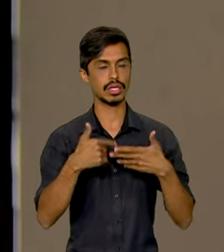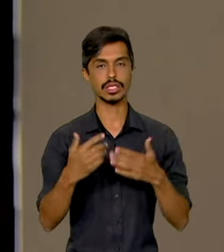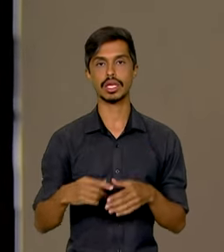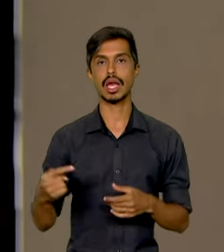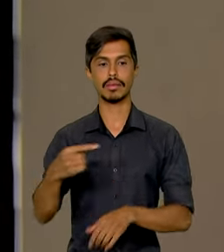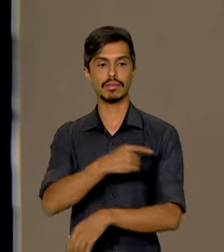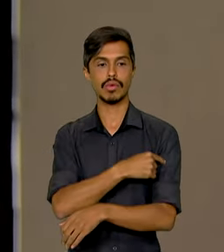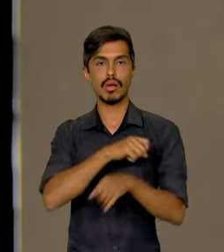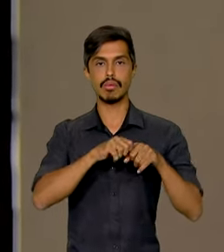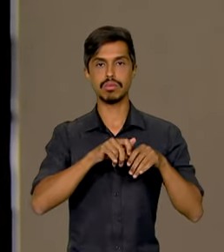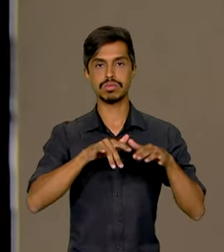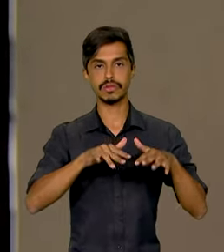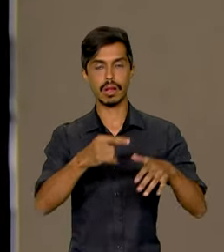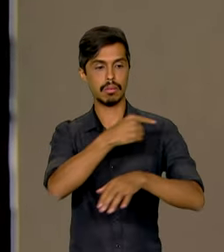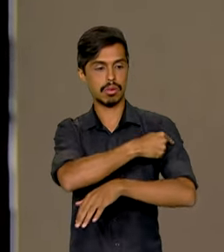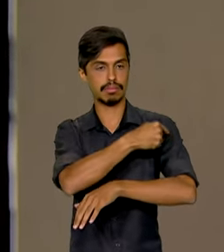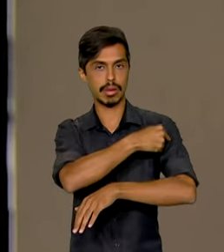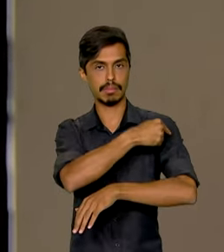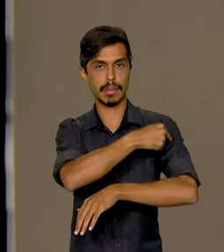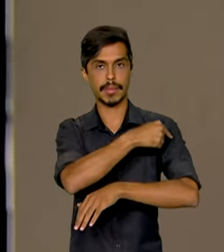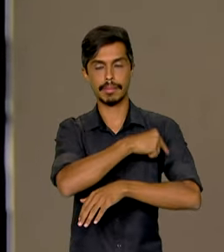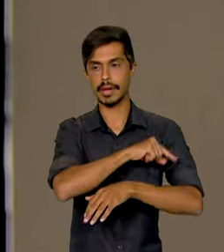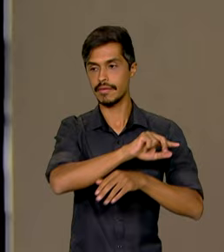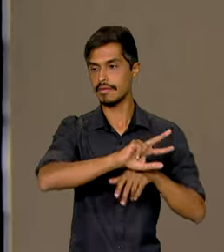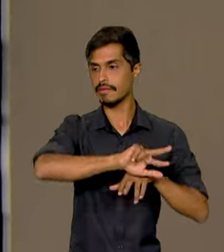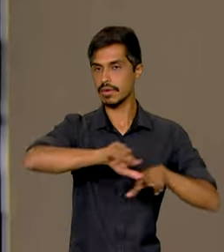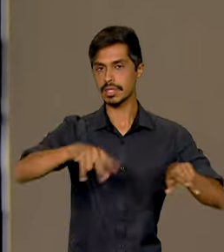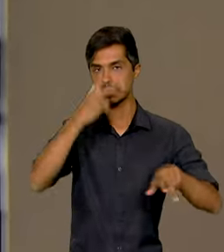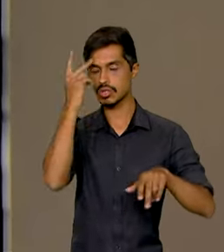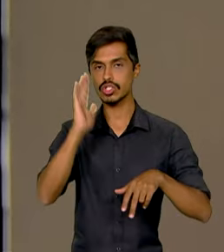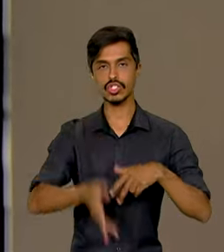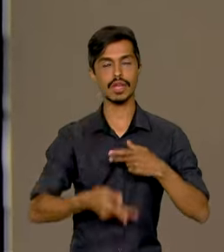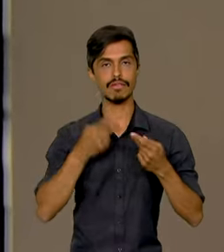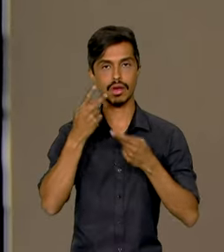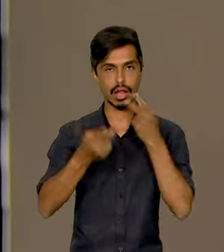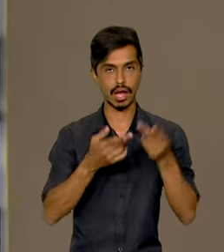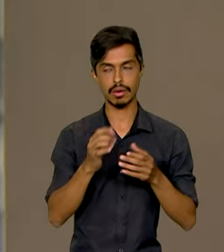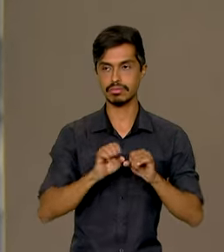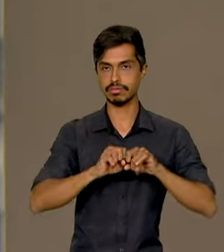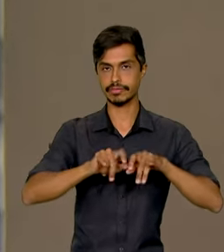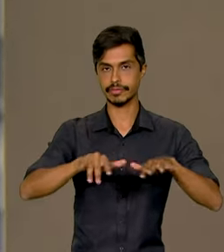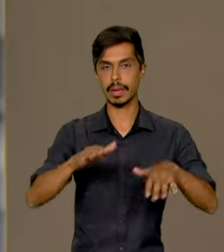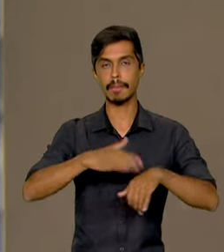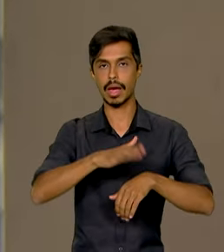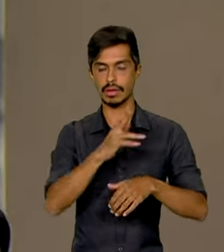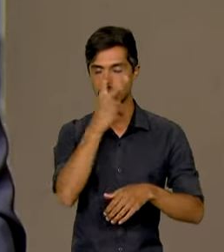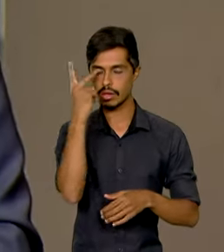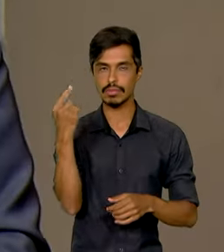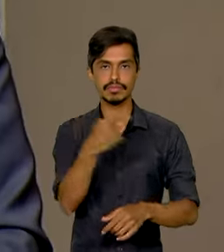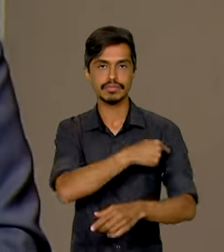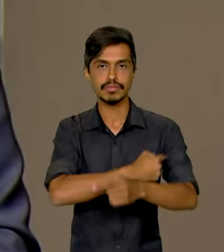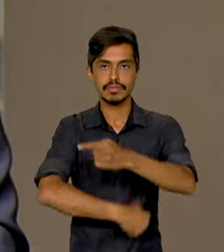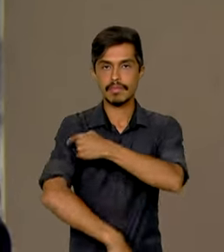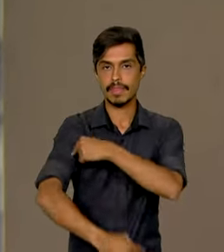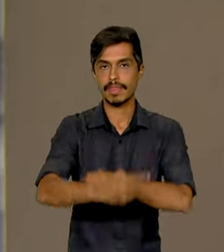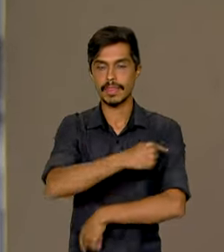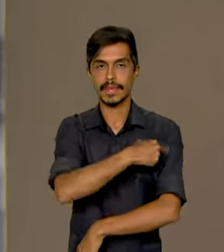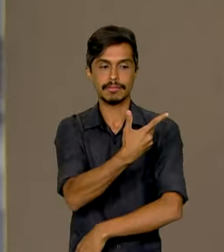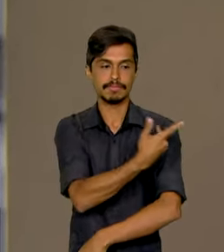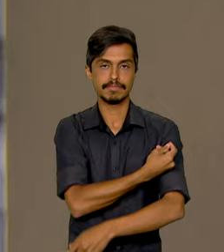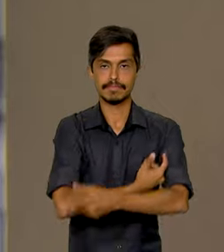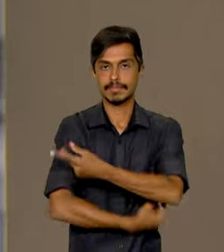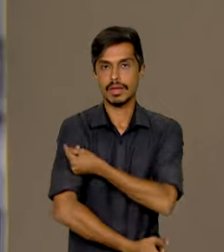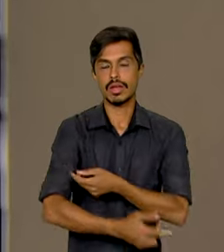cobertura vacinal está aumentando, como muitos aqui já falaram. Acredito que a melhor forma, e aqui é importante que eu repita bem